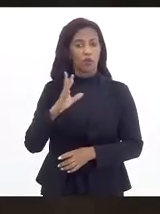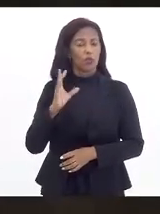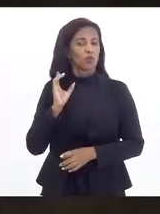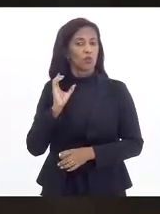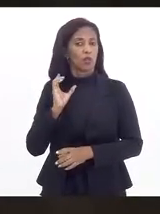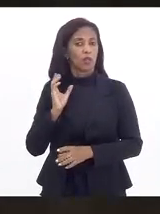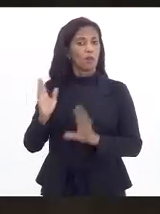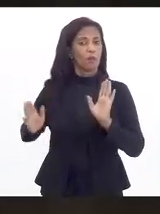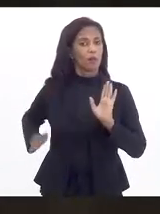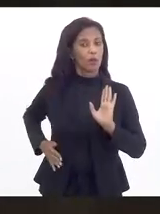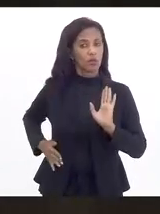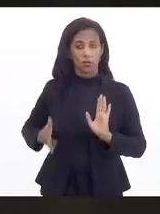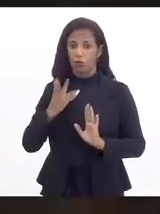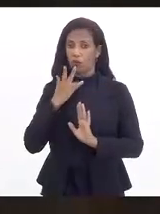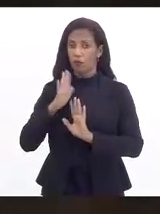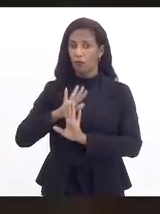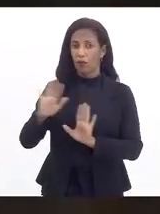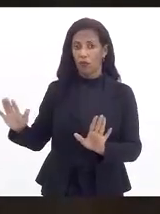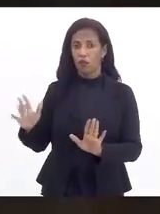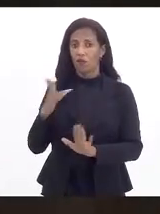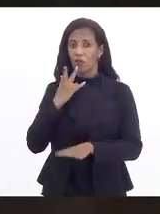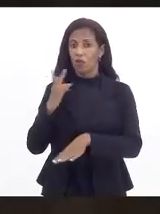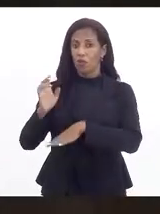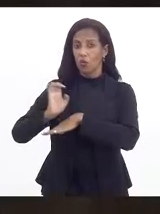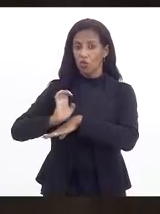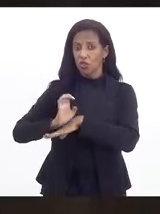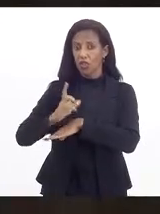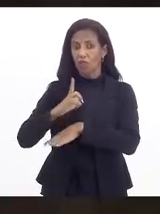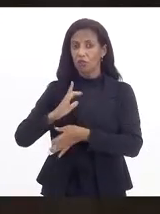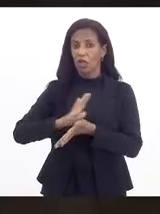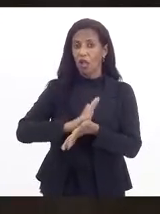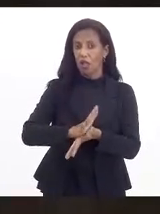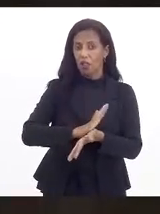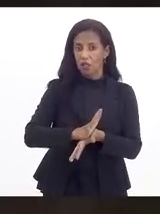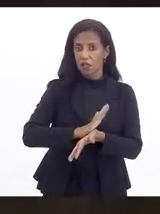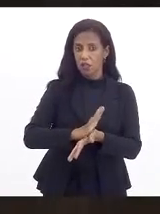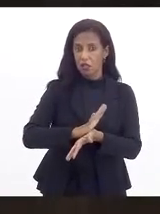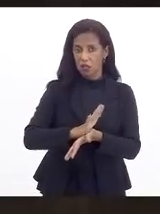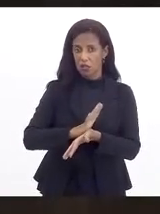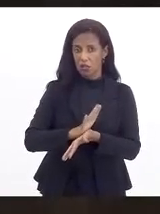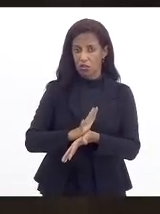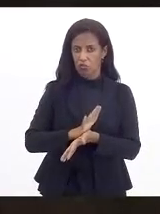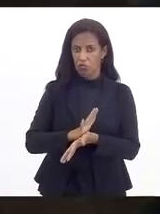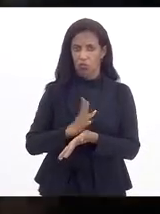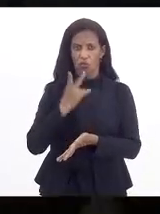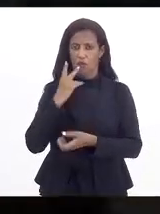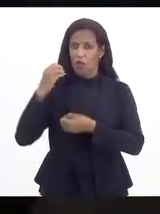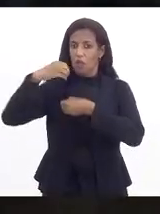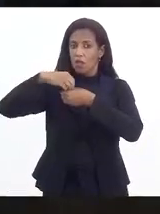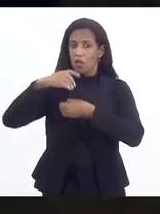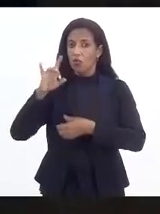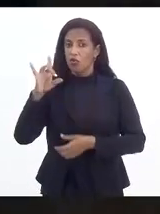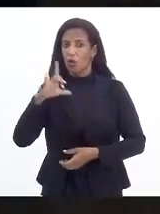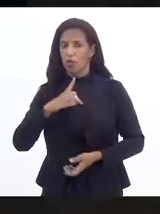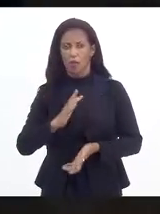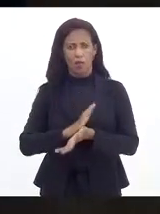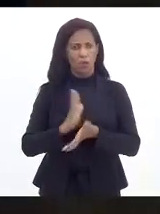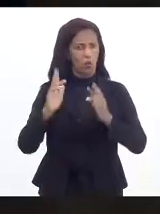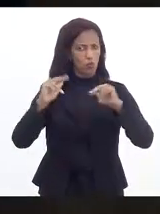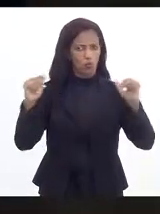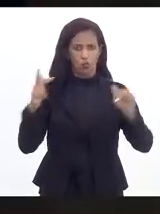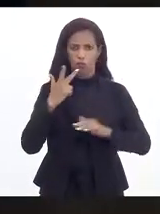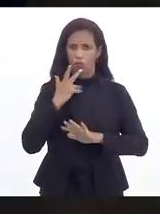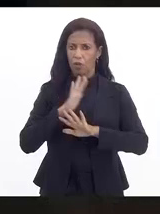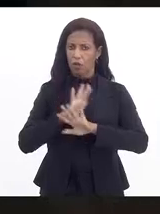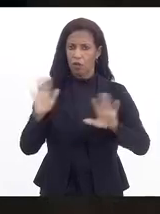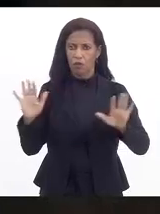às vezes, o próprio Estado reproduz o racismo. Isso é muito diferente de dizer que na Polícia Civil só tem racismo. Nunca falei isso,